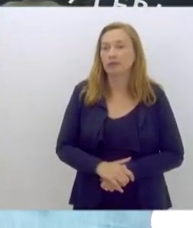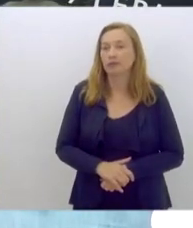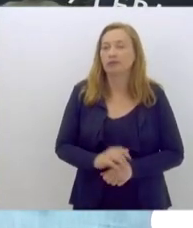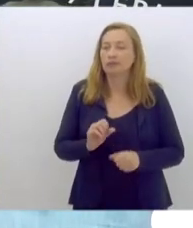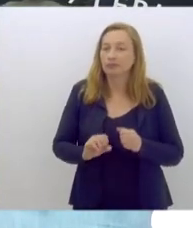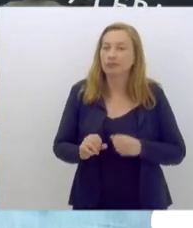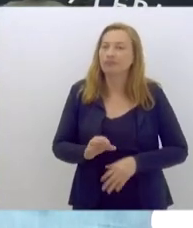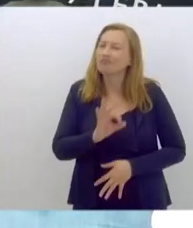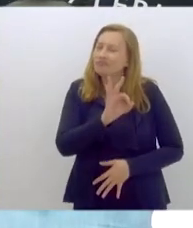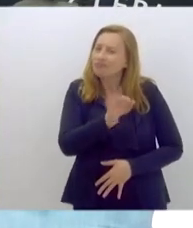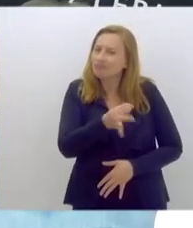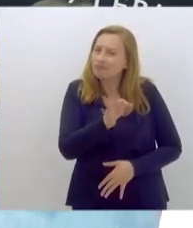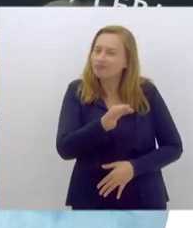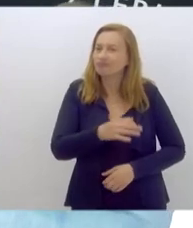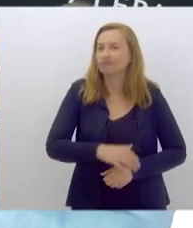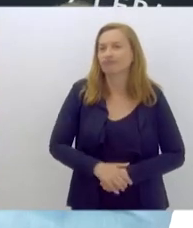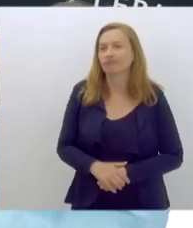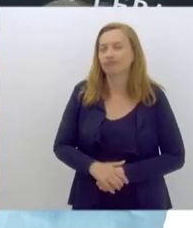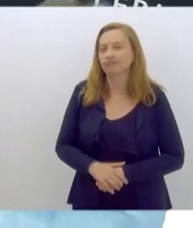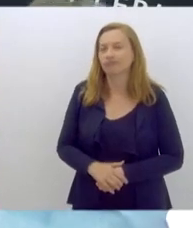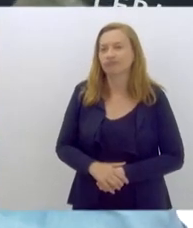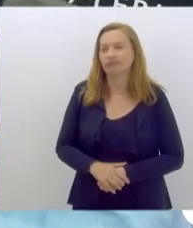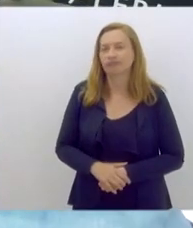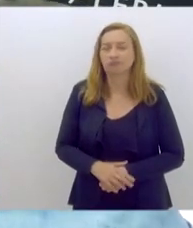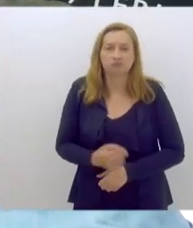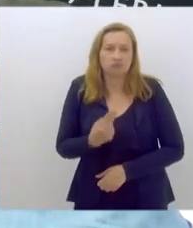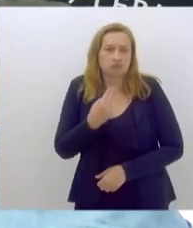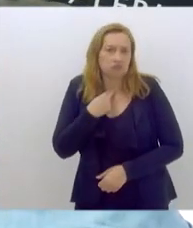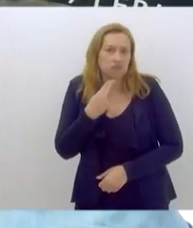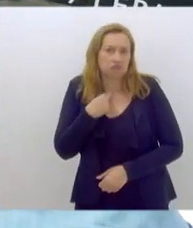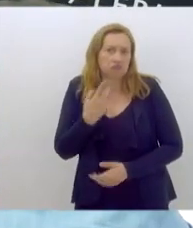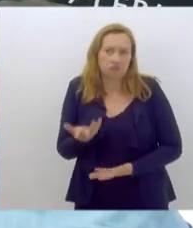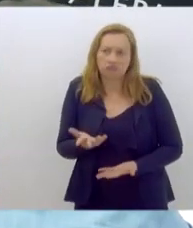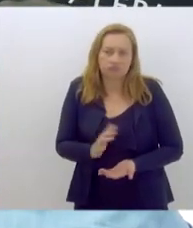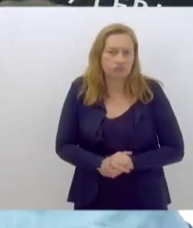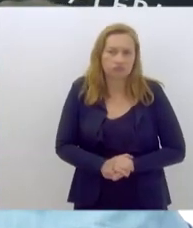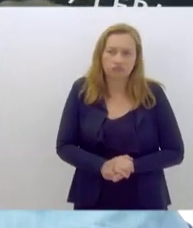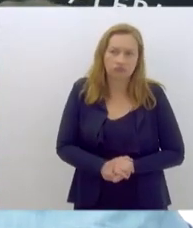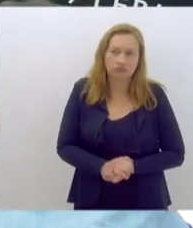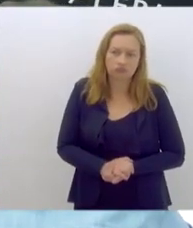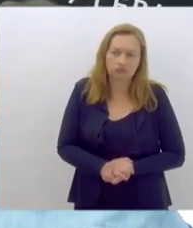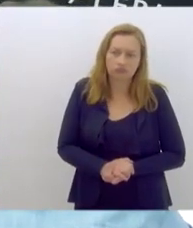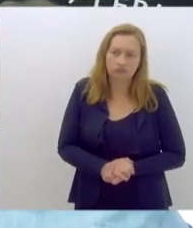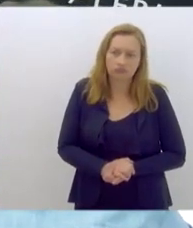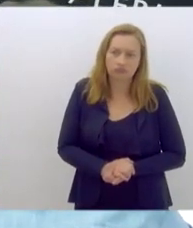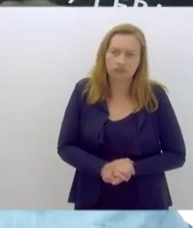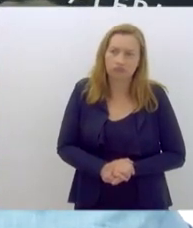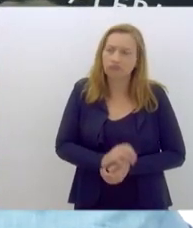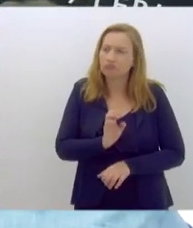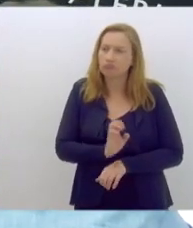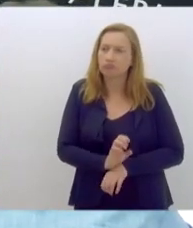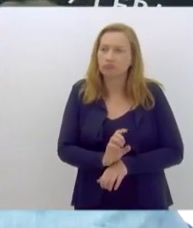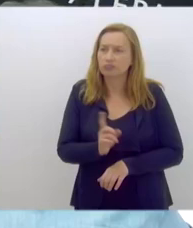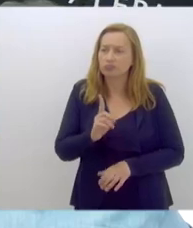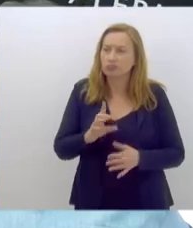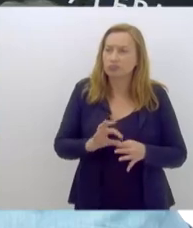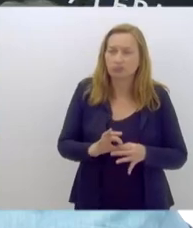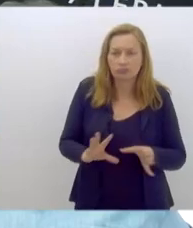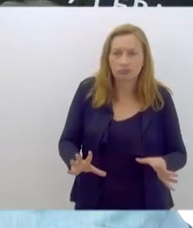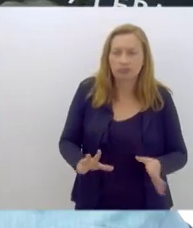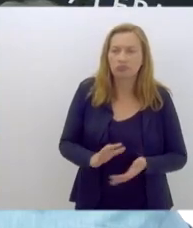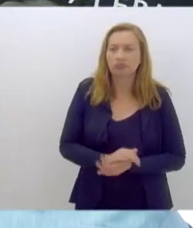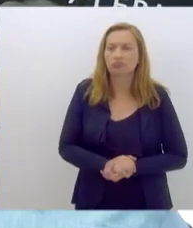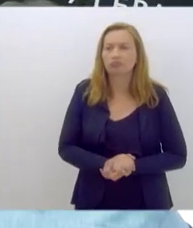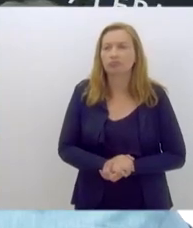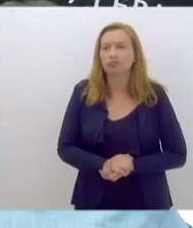exatamente com isso nós não podemos e o estado não pode se permitir mais